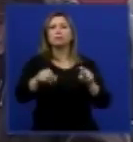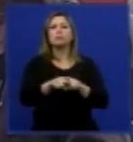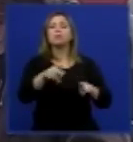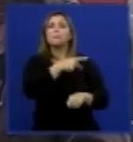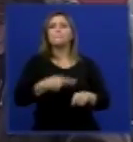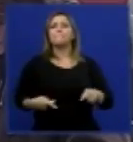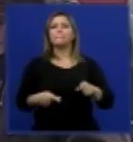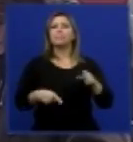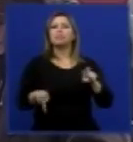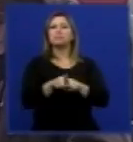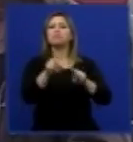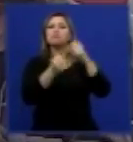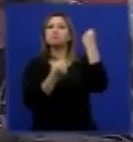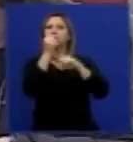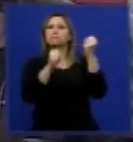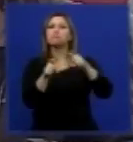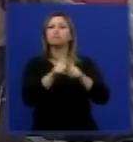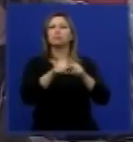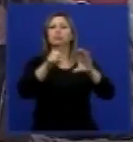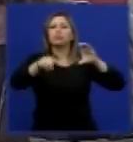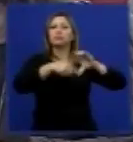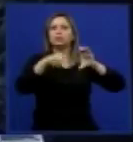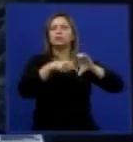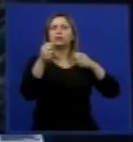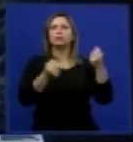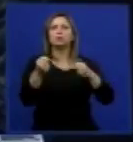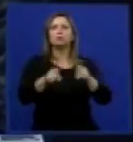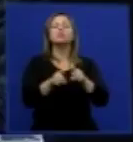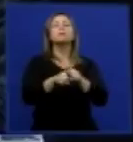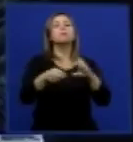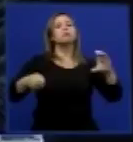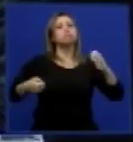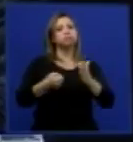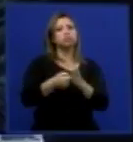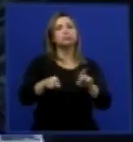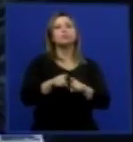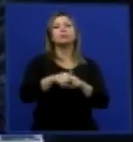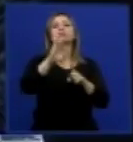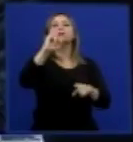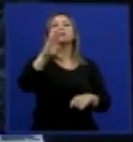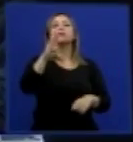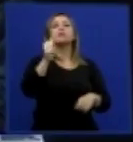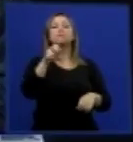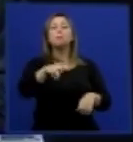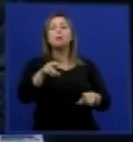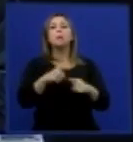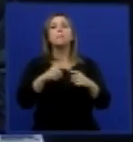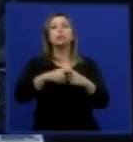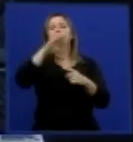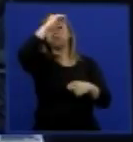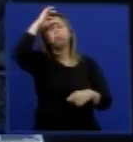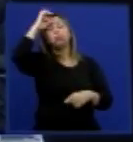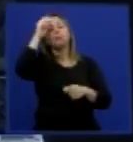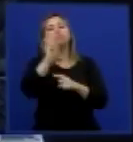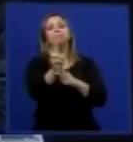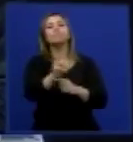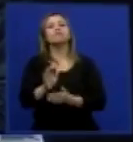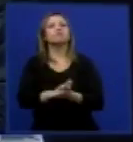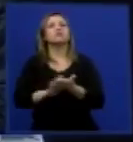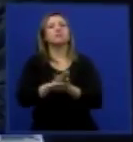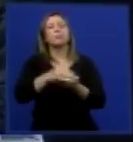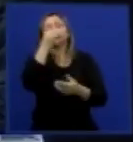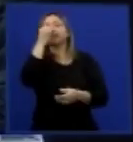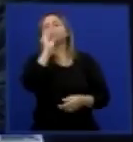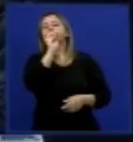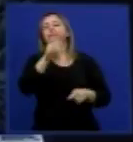das multinacionais dos p e contra o presidente do Ibama por não as fiscalizar o Ministério Público acolheu a